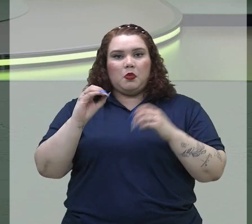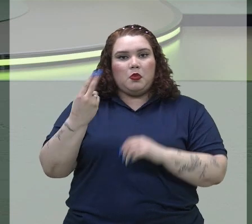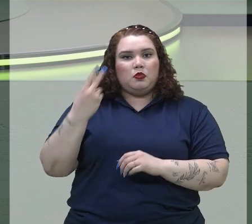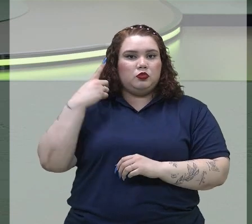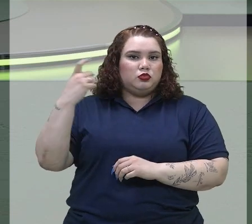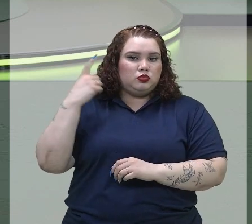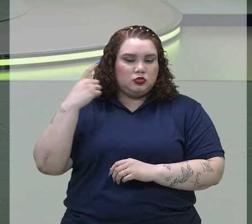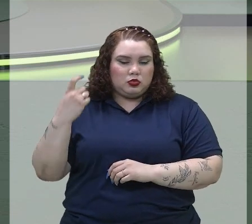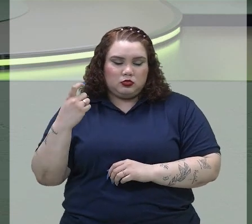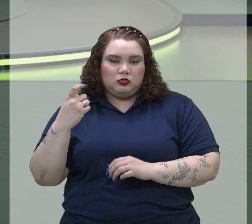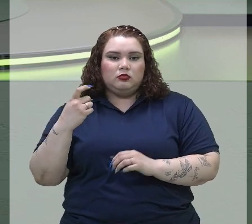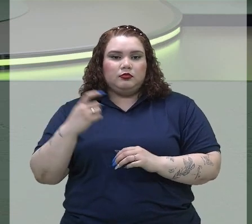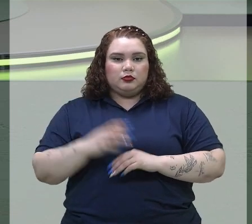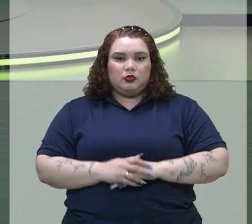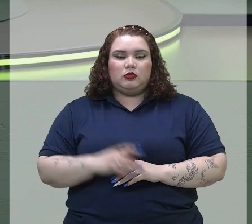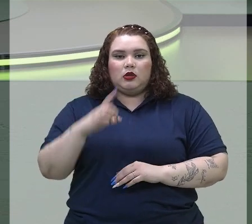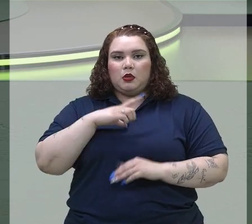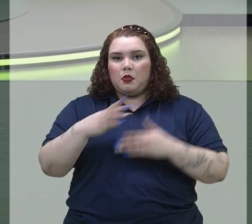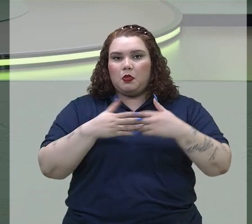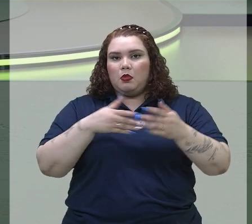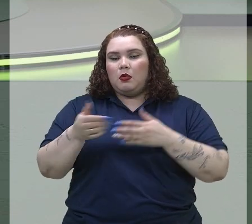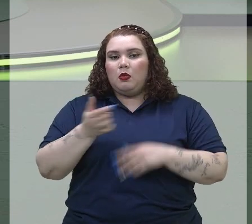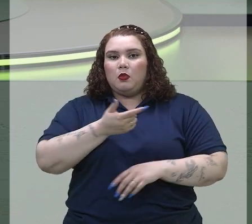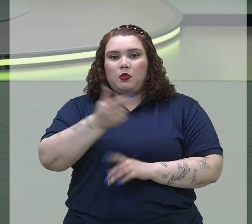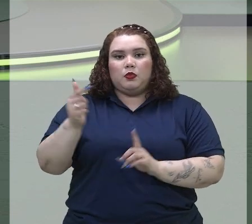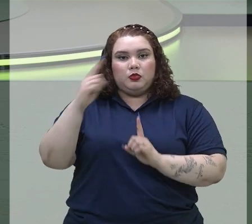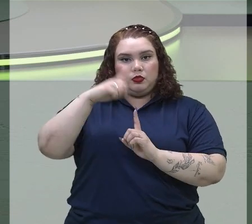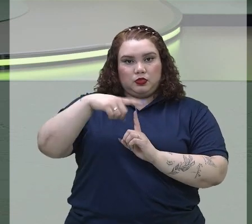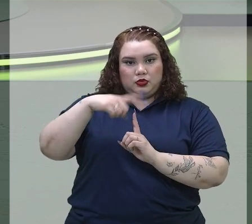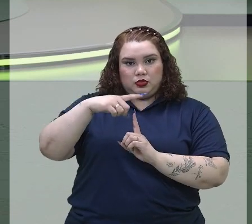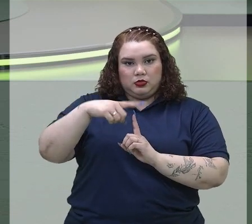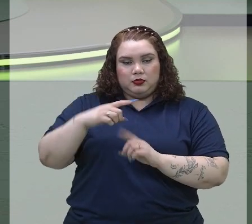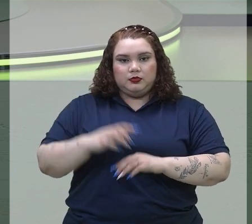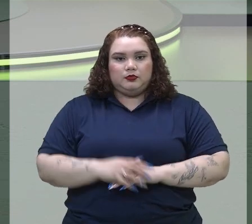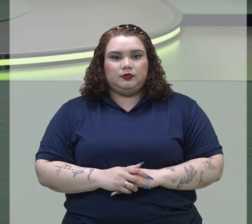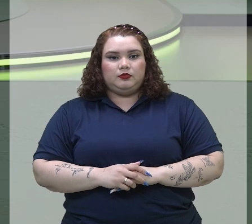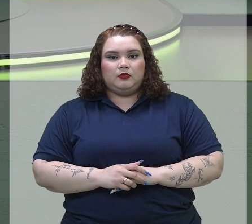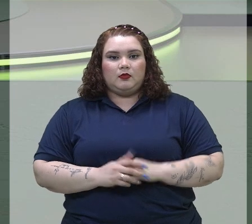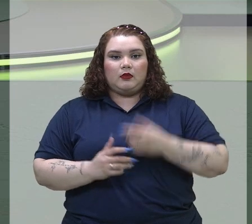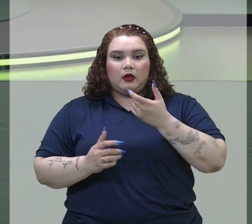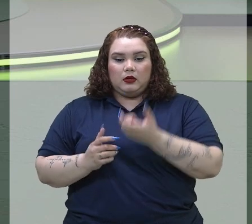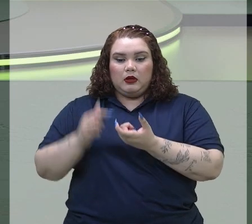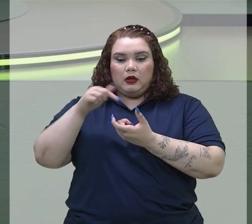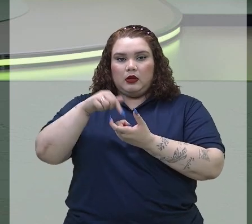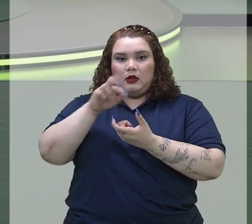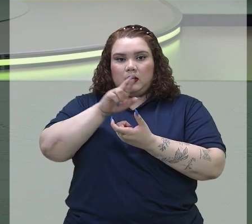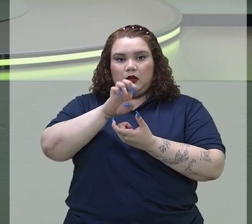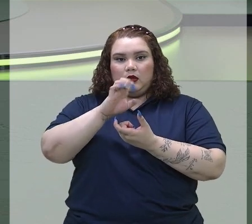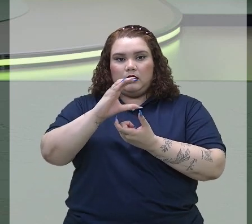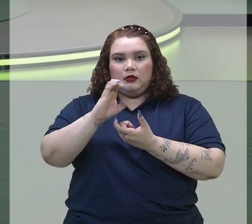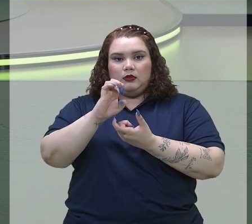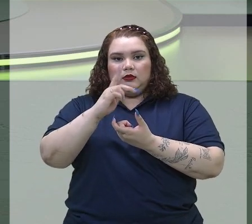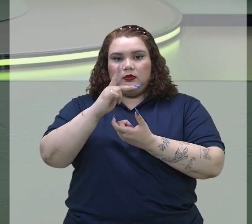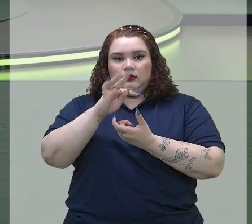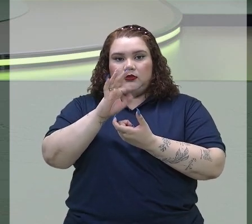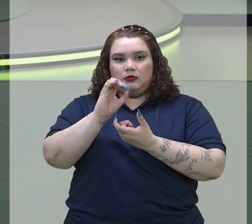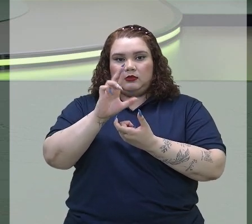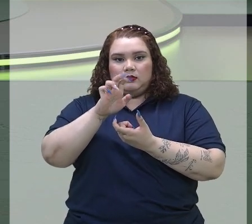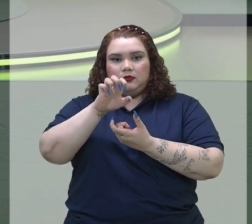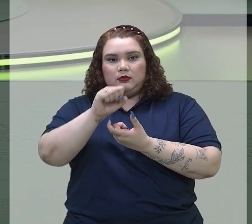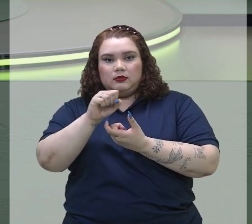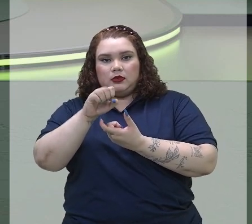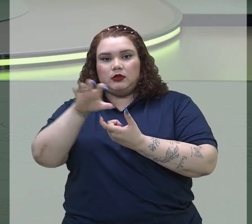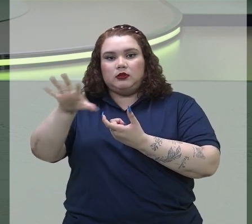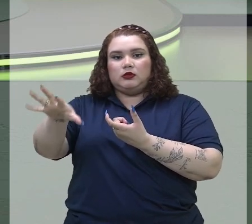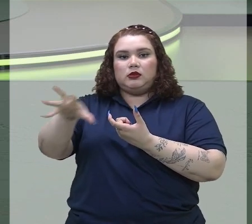enfim, pode ser outro tipo de modalidade. Os receptores, você tem aí o quê? Que ela recebe, ou